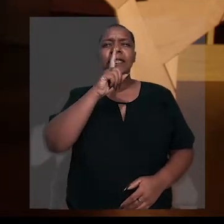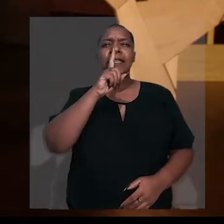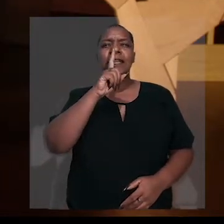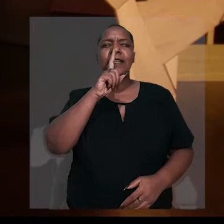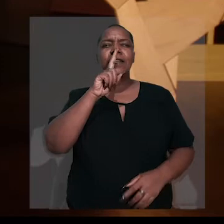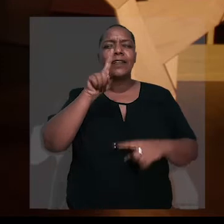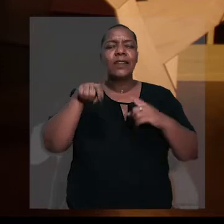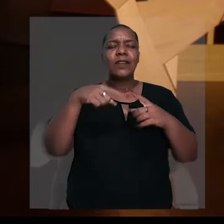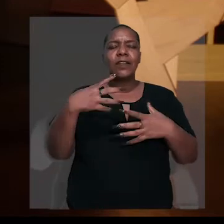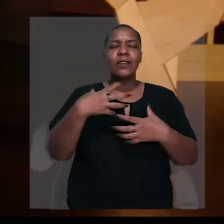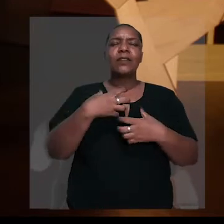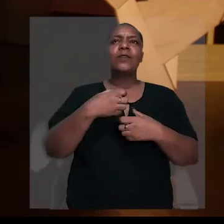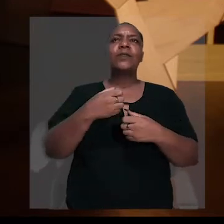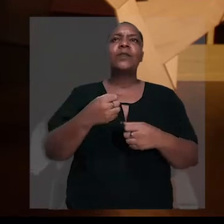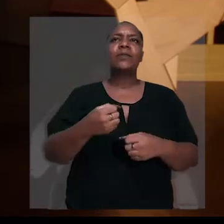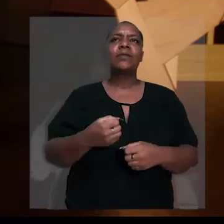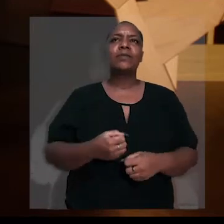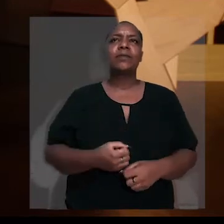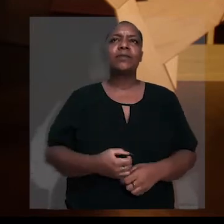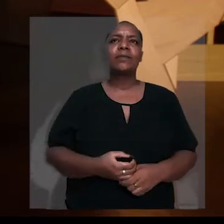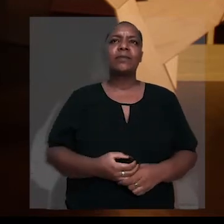Silêncio depois do ruído.